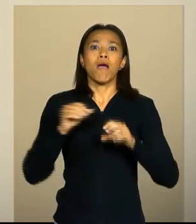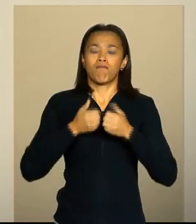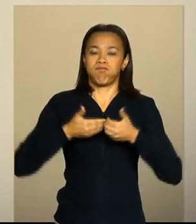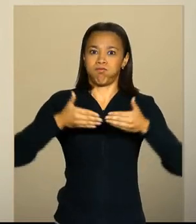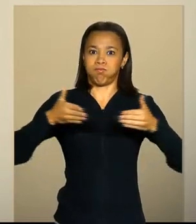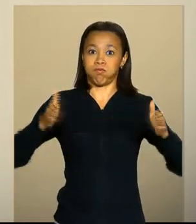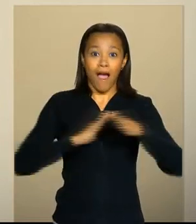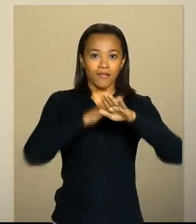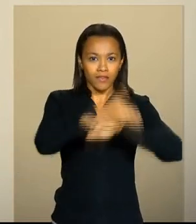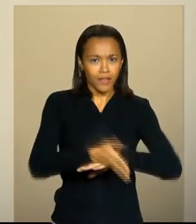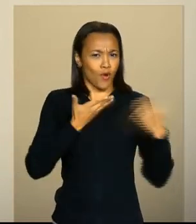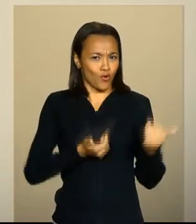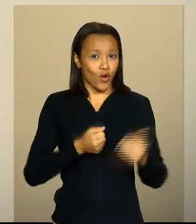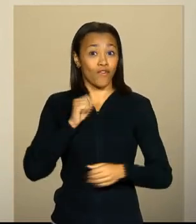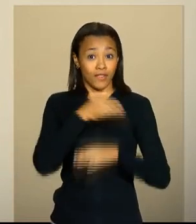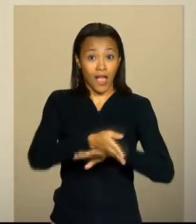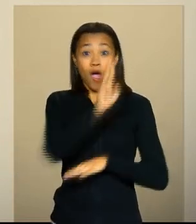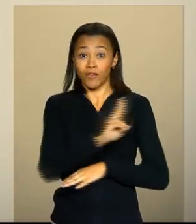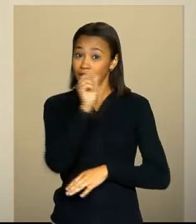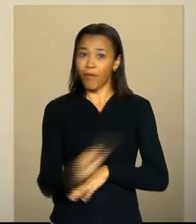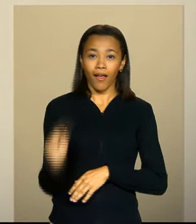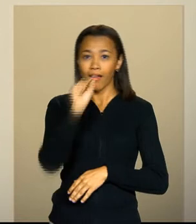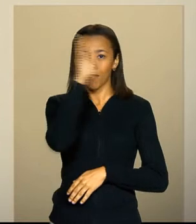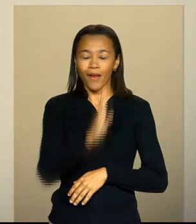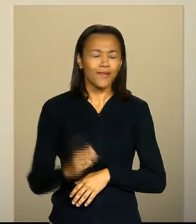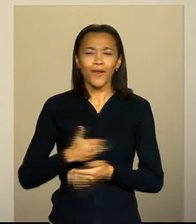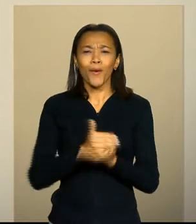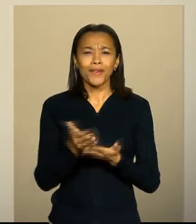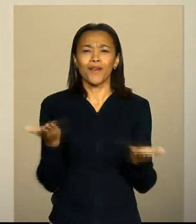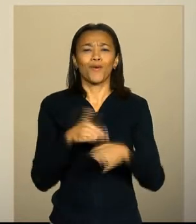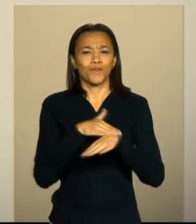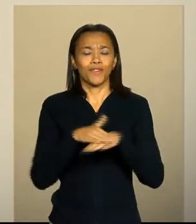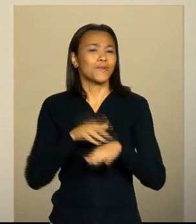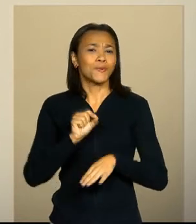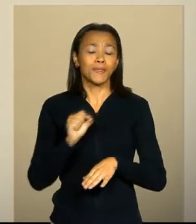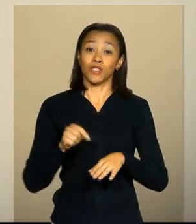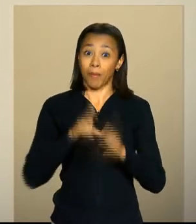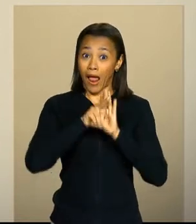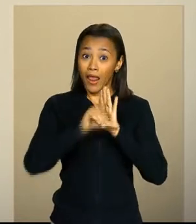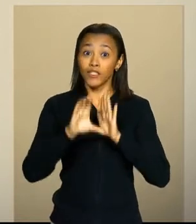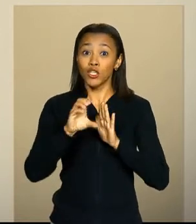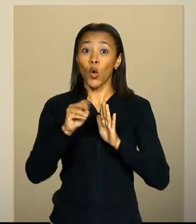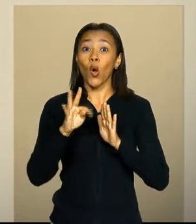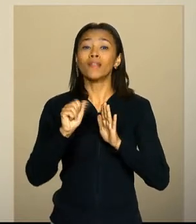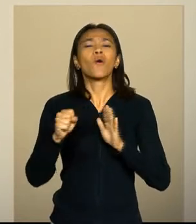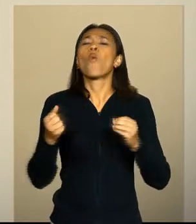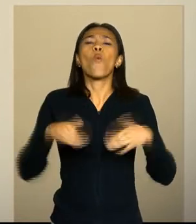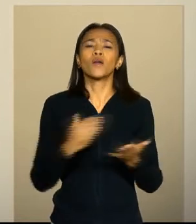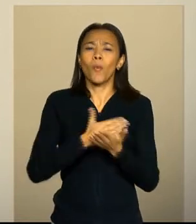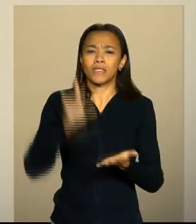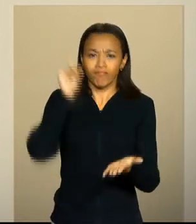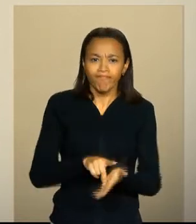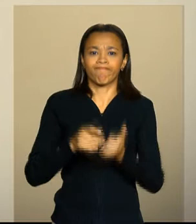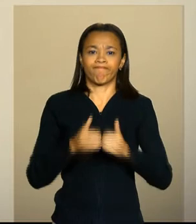ampliação do acesso dos jovens as Universidades do país eu queria começar a nossa conversa falando sobre a lei de cotas quando é que ela